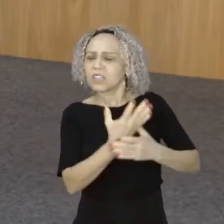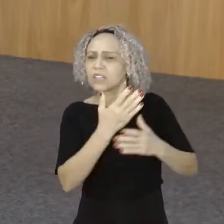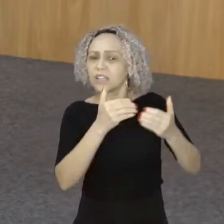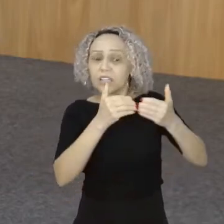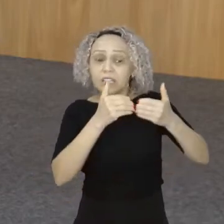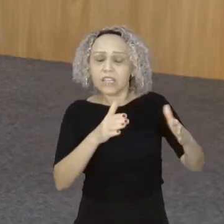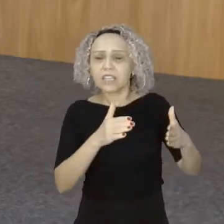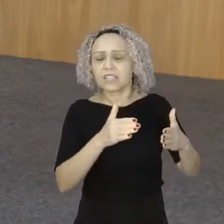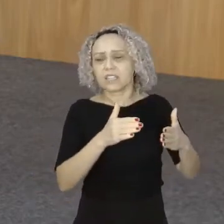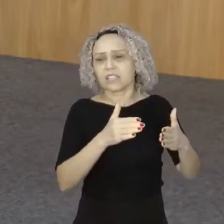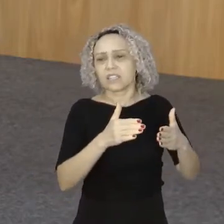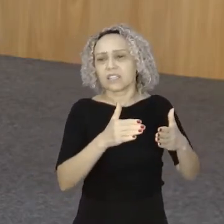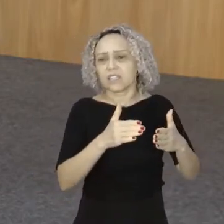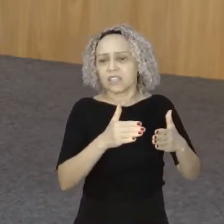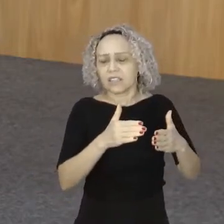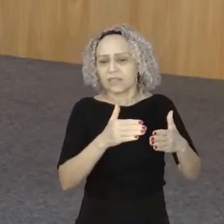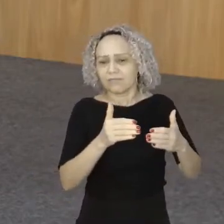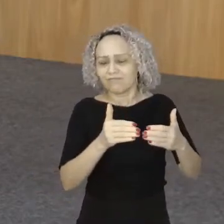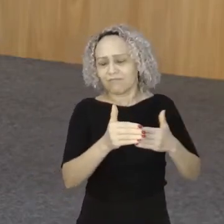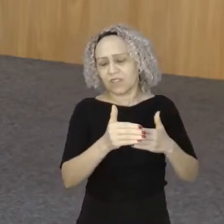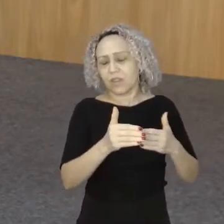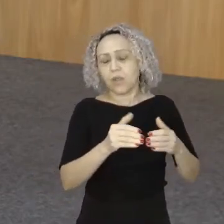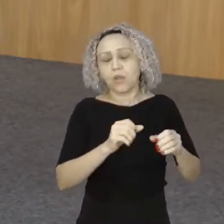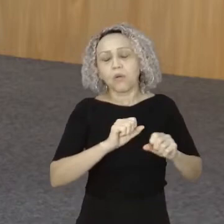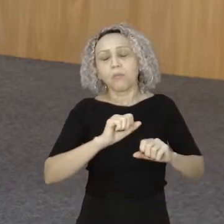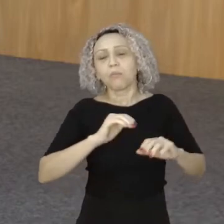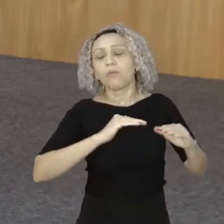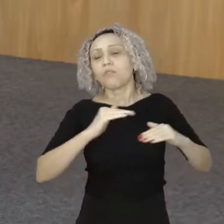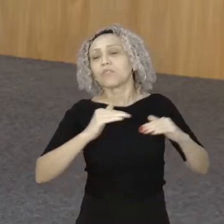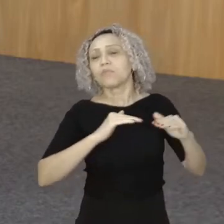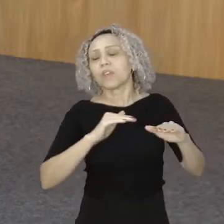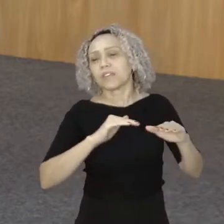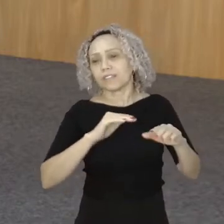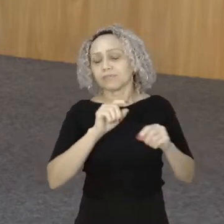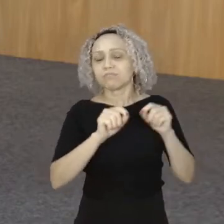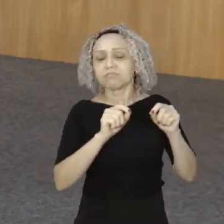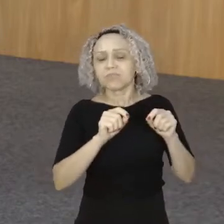está envolvido aí no combate à misoginia no Brasil.